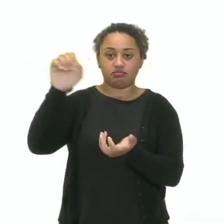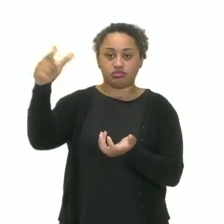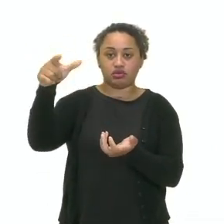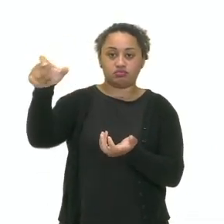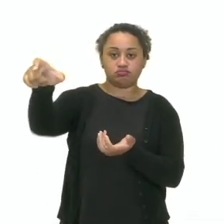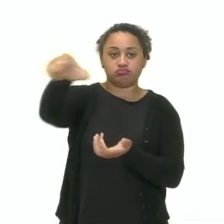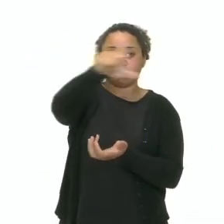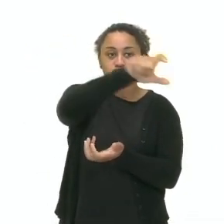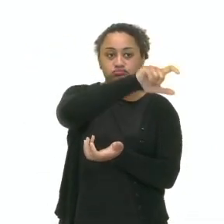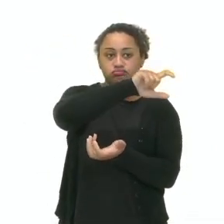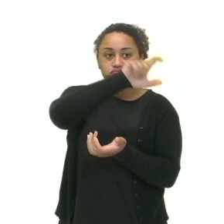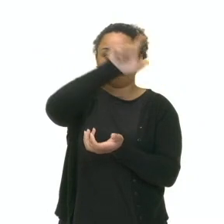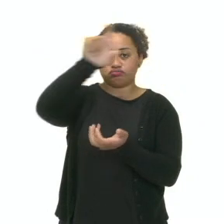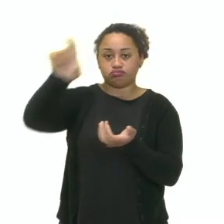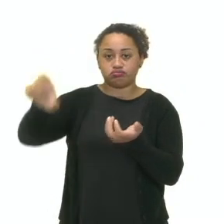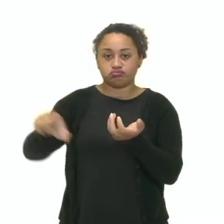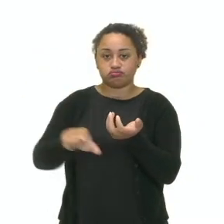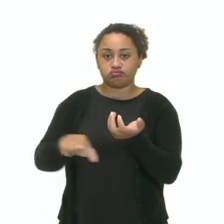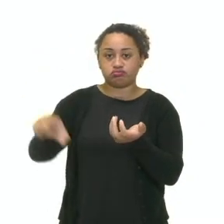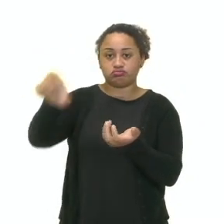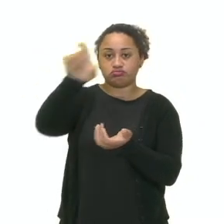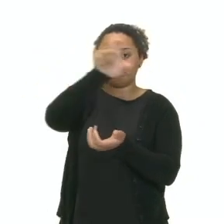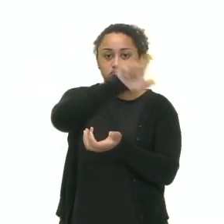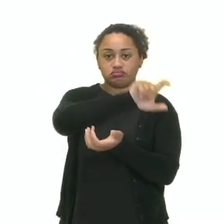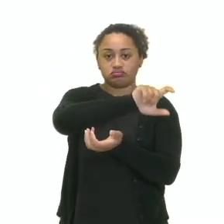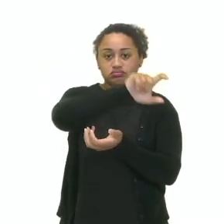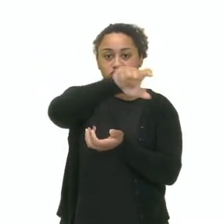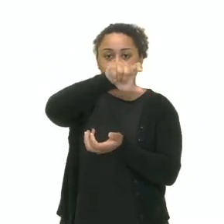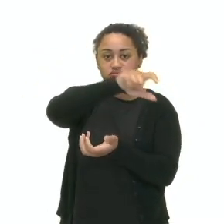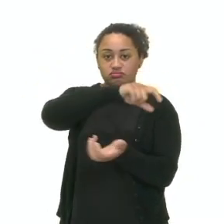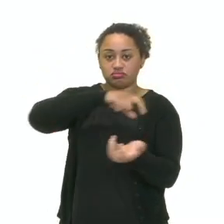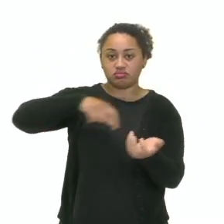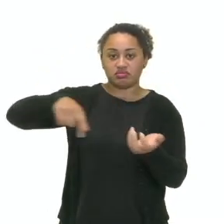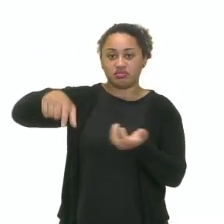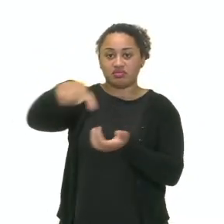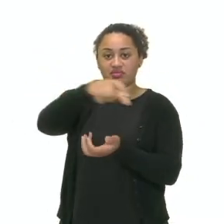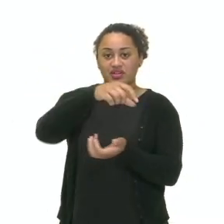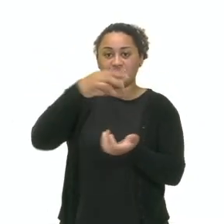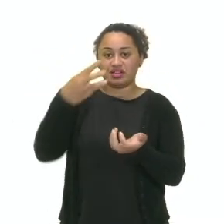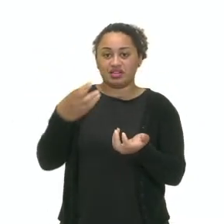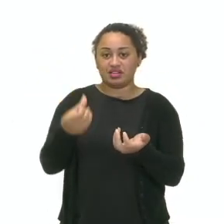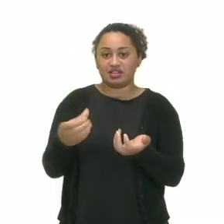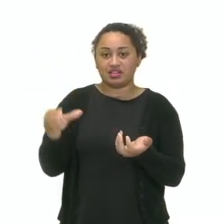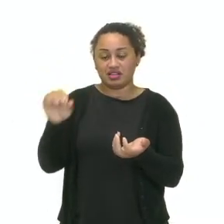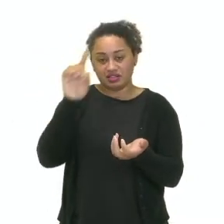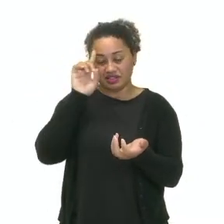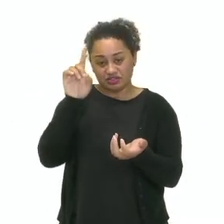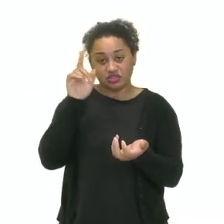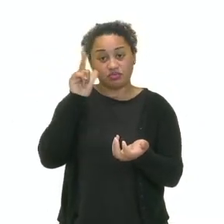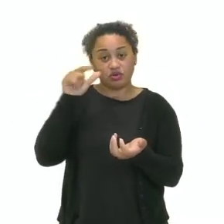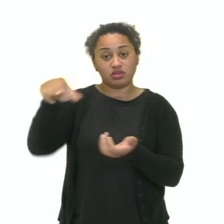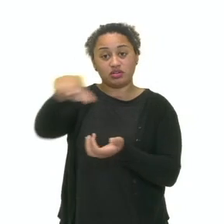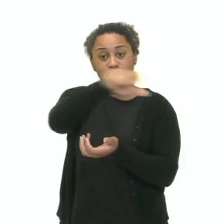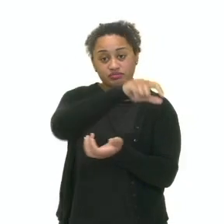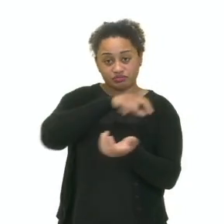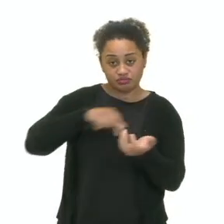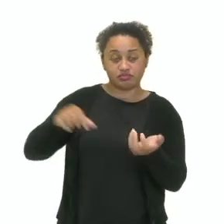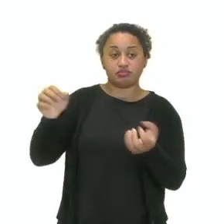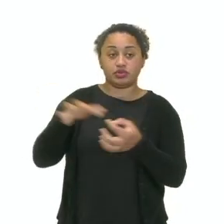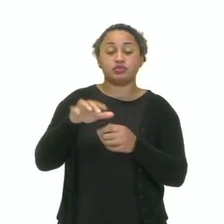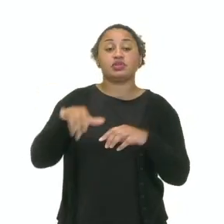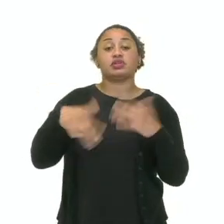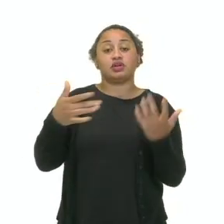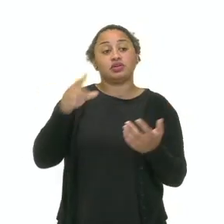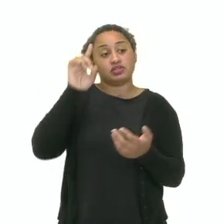Levando 360 dias para dar uma volta completa, tá bom? Dessa forma, cada dia, né, o Sol